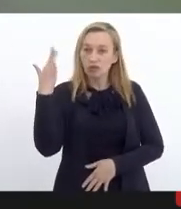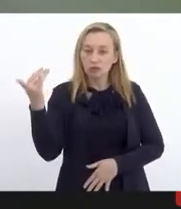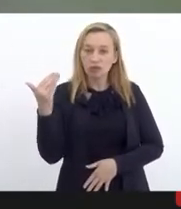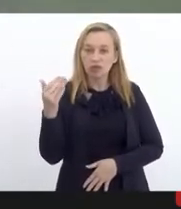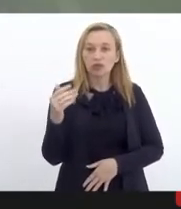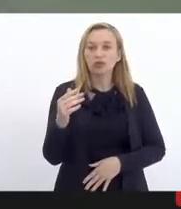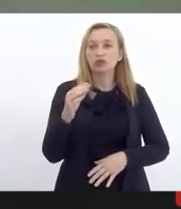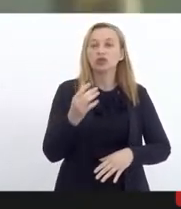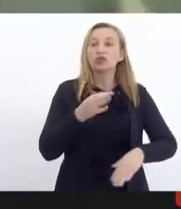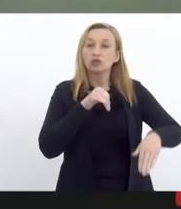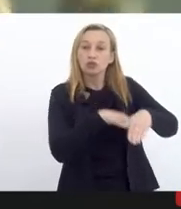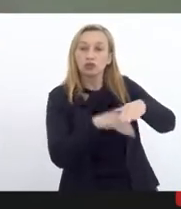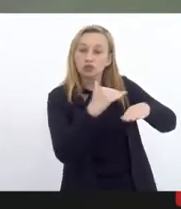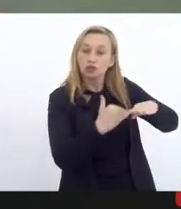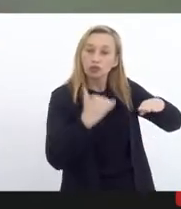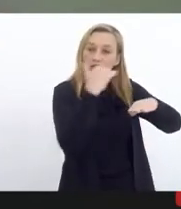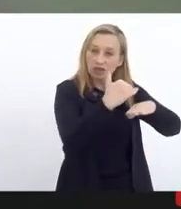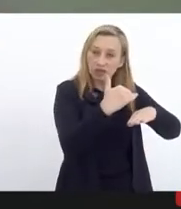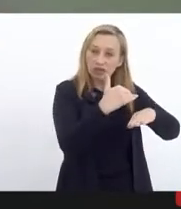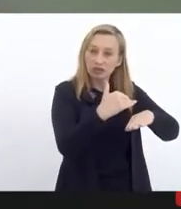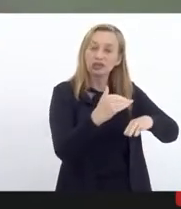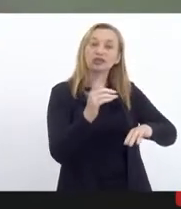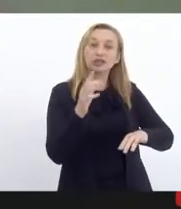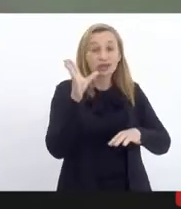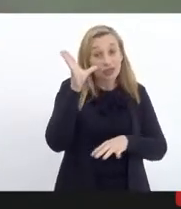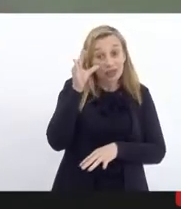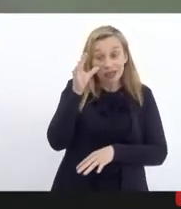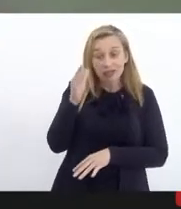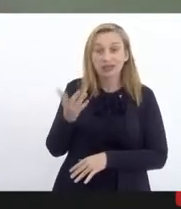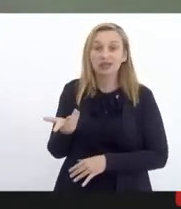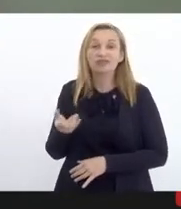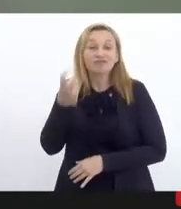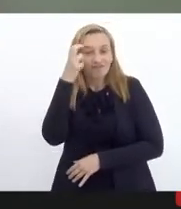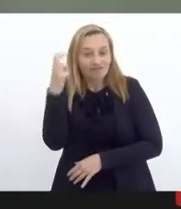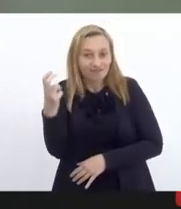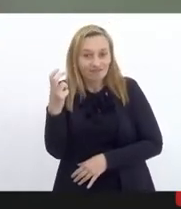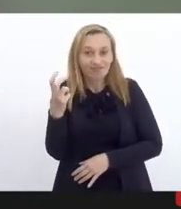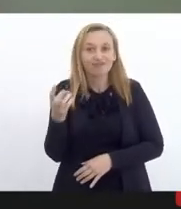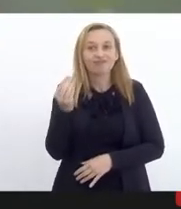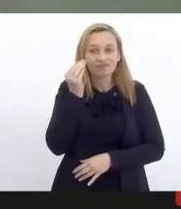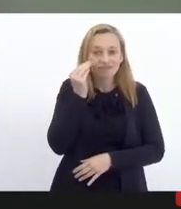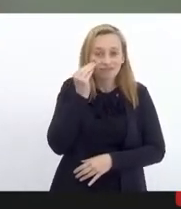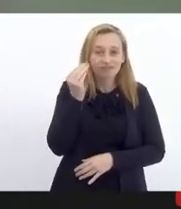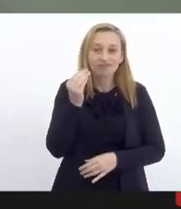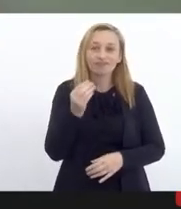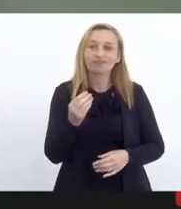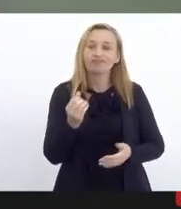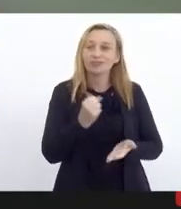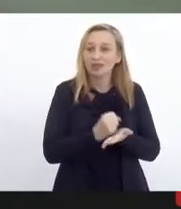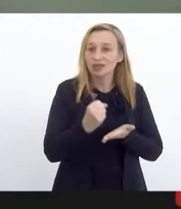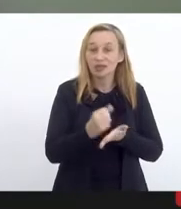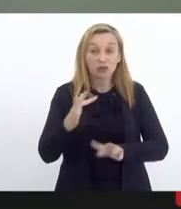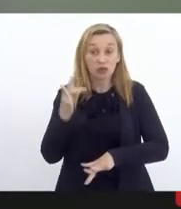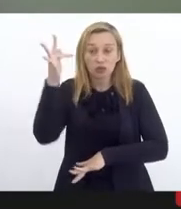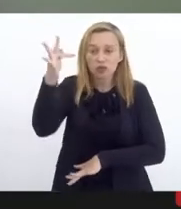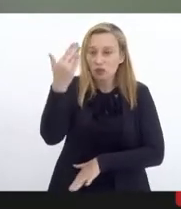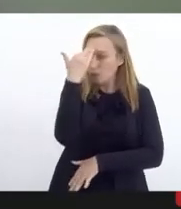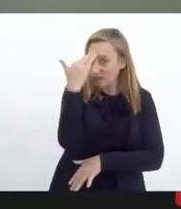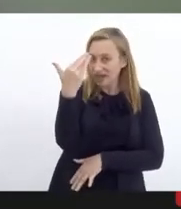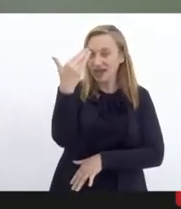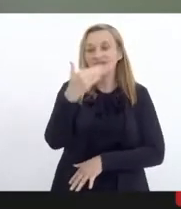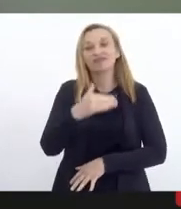Soberano, e como o lema está muito, muito interessante, muito inteligente, muito oportuno, é um passaporte para o futuro. Muito